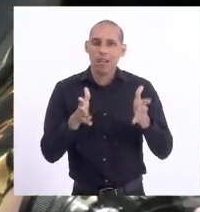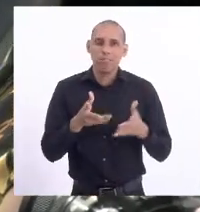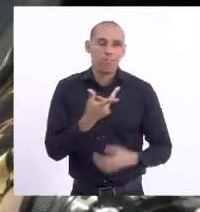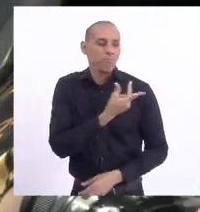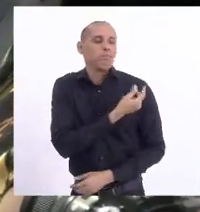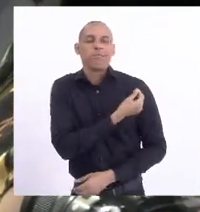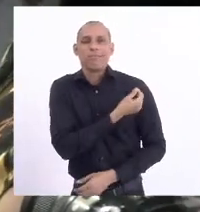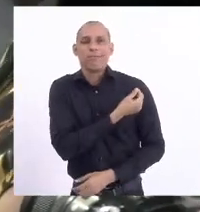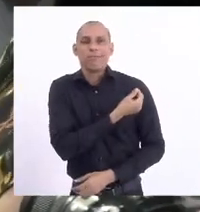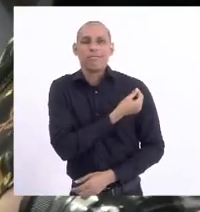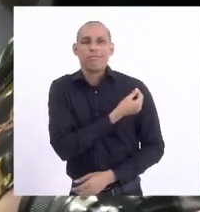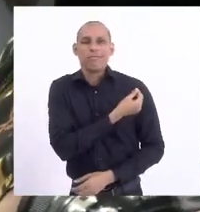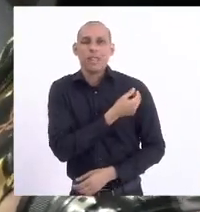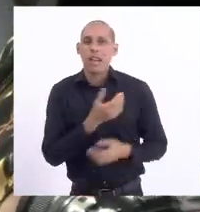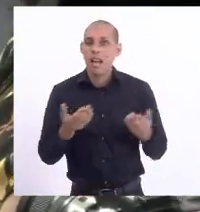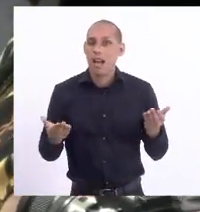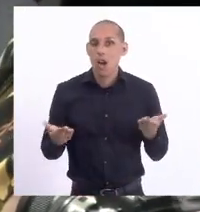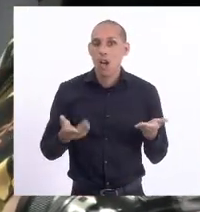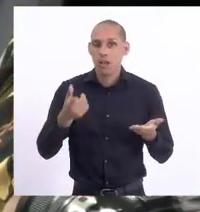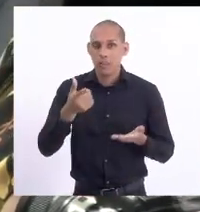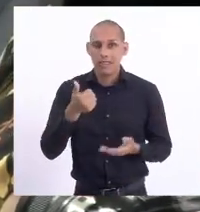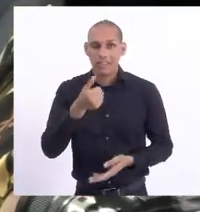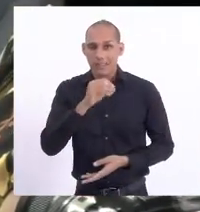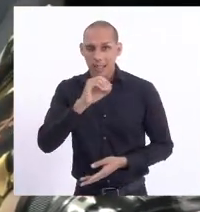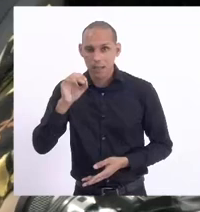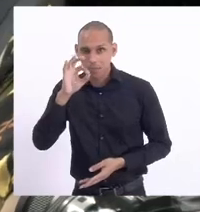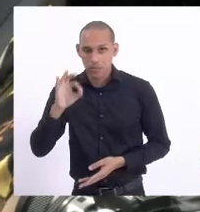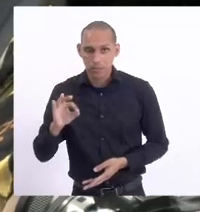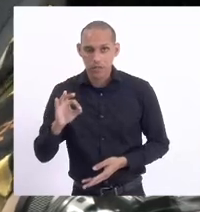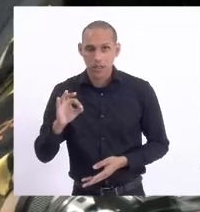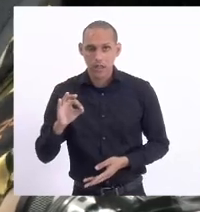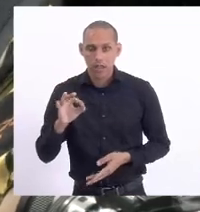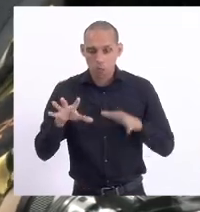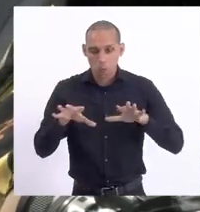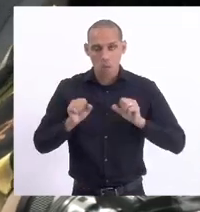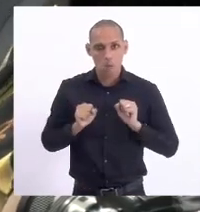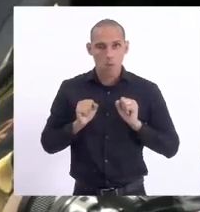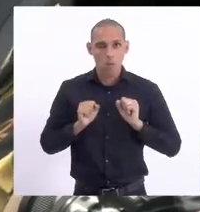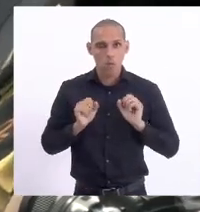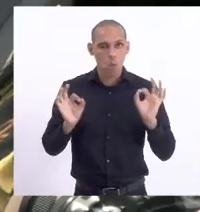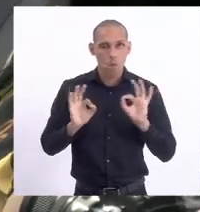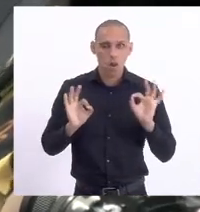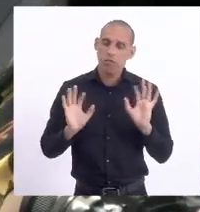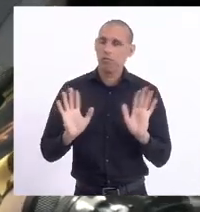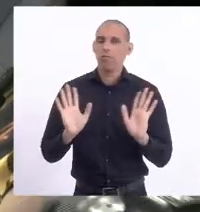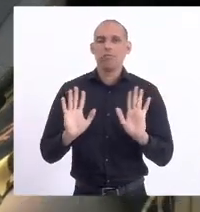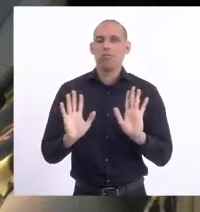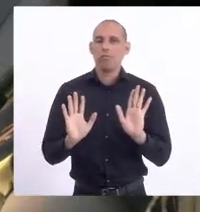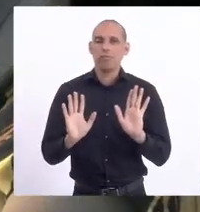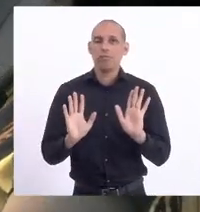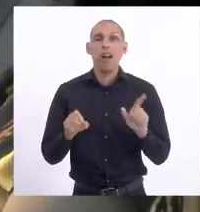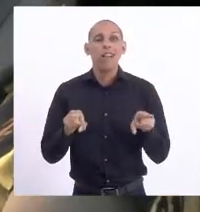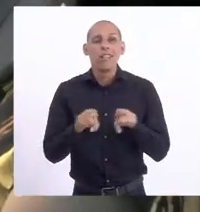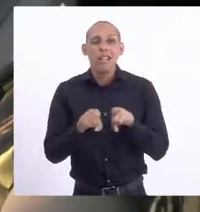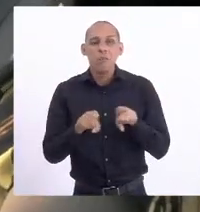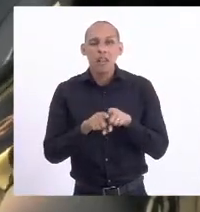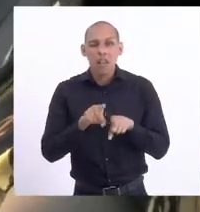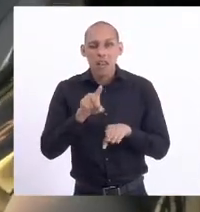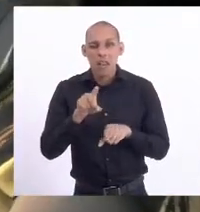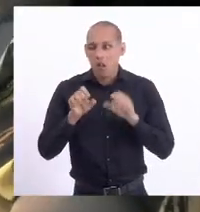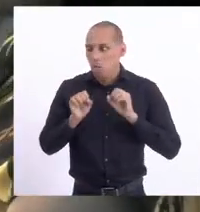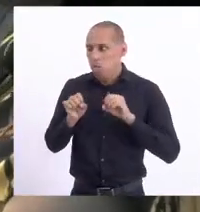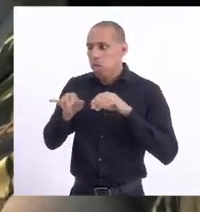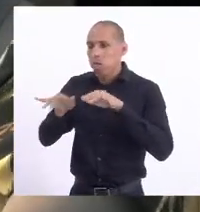você tomou a vacina, você não está 100% garantido que não vai contrair o vírus. E muito menos que você vai